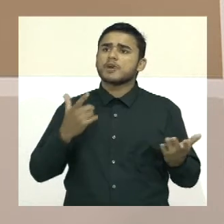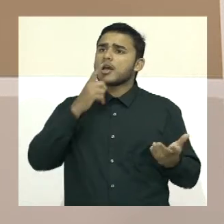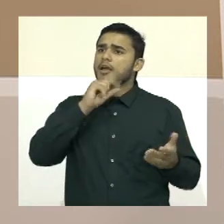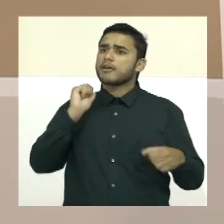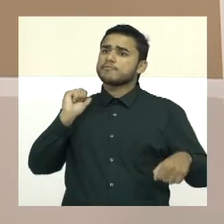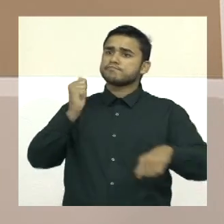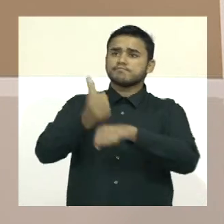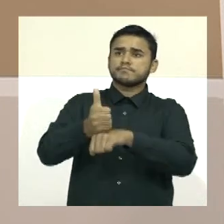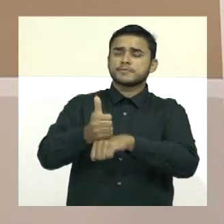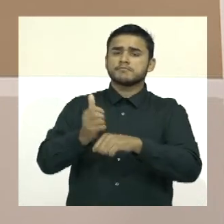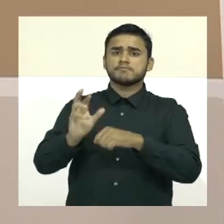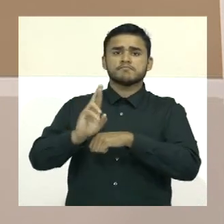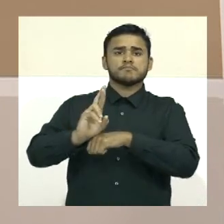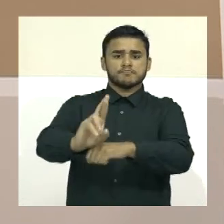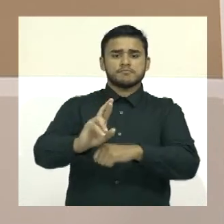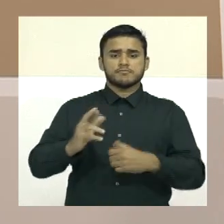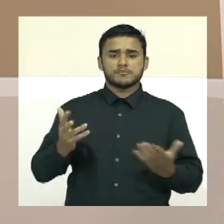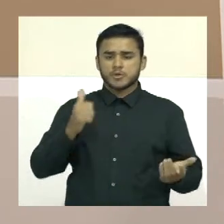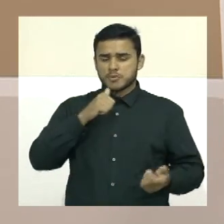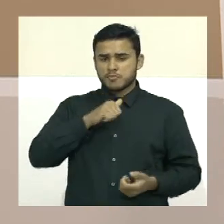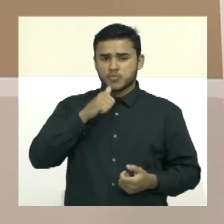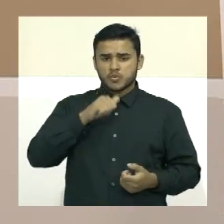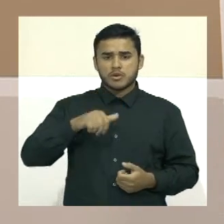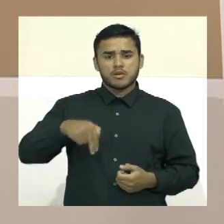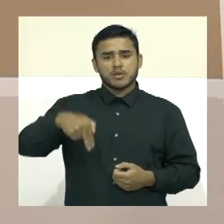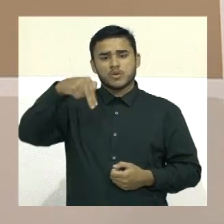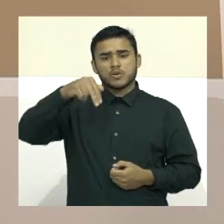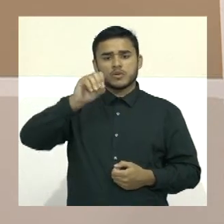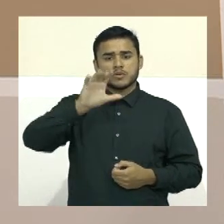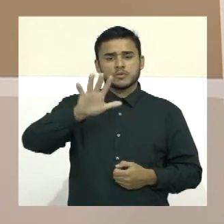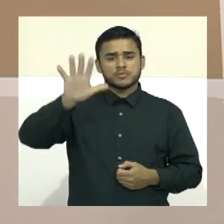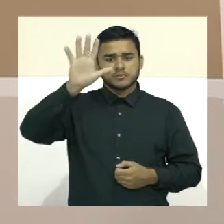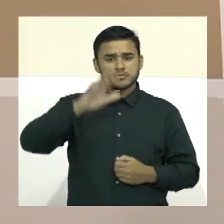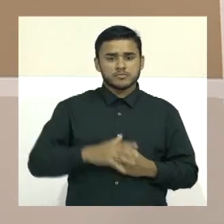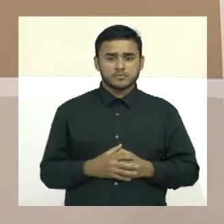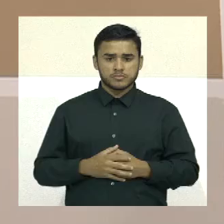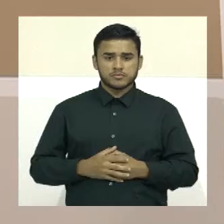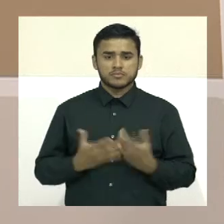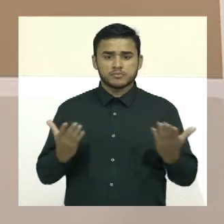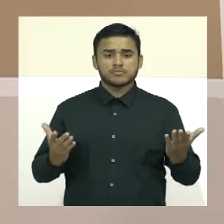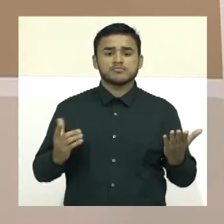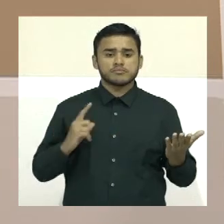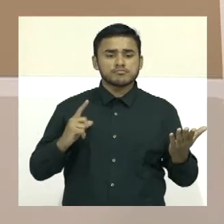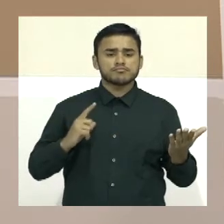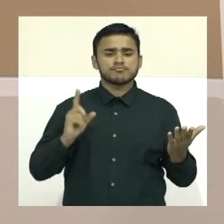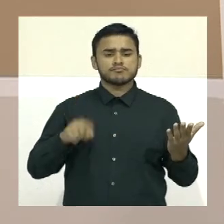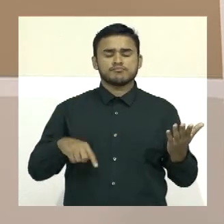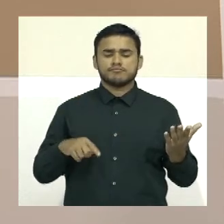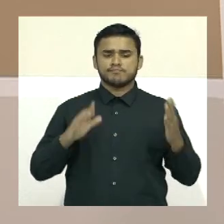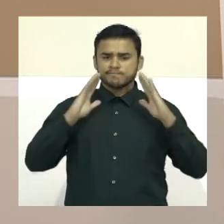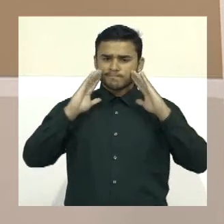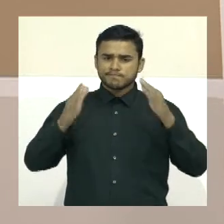que represente a mulher nordestina, sabe? E a mulher nordestina, ela tem essa